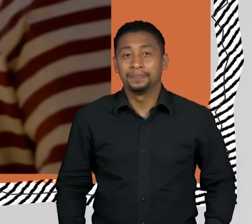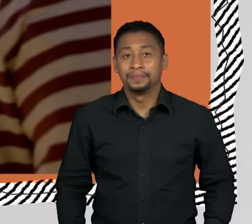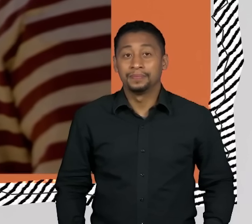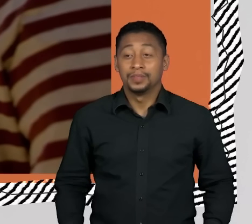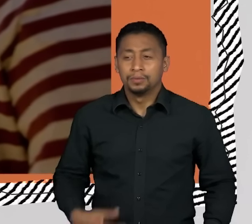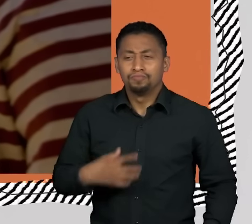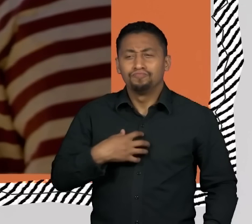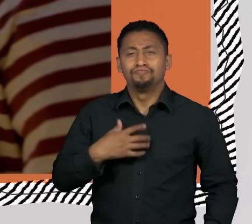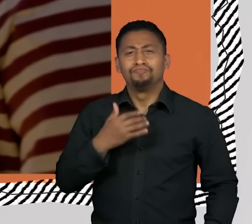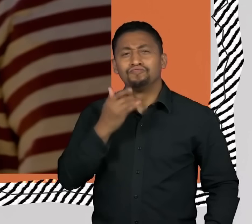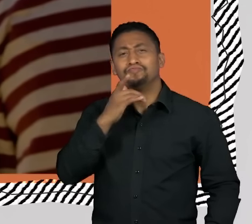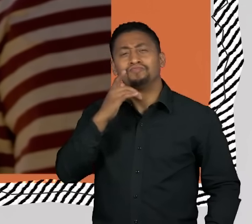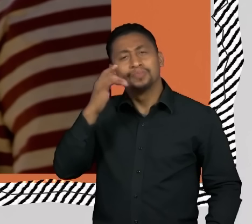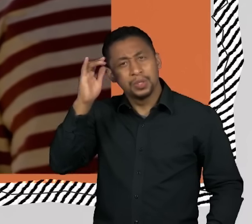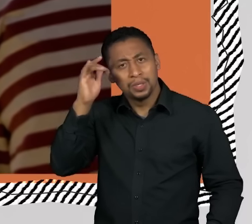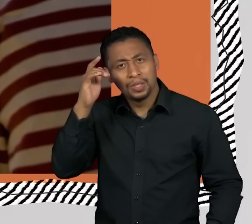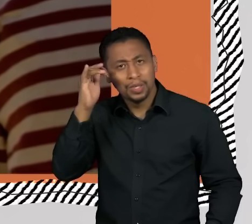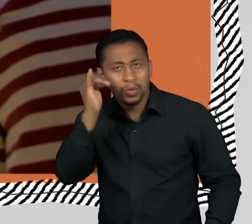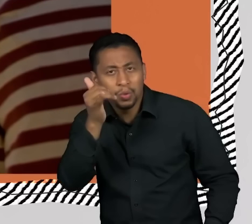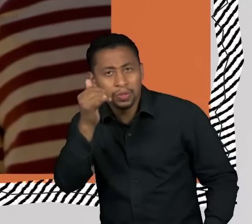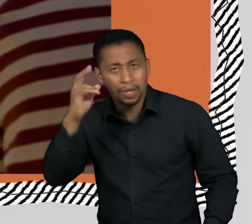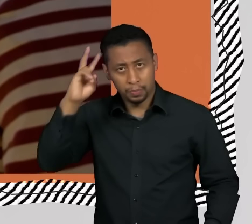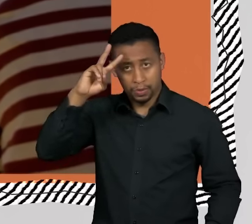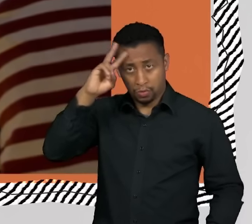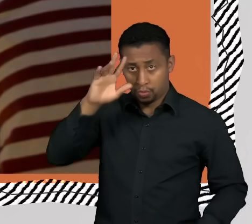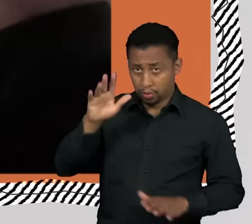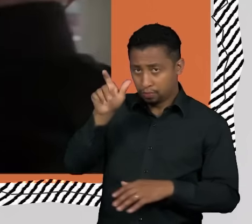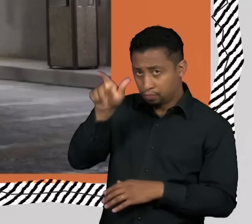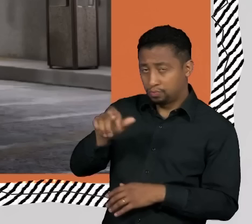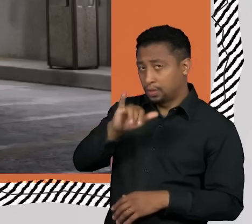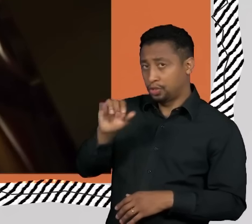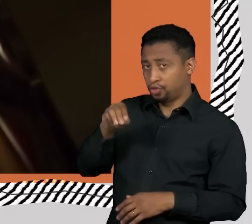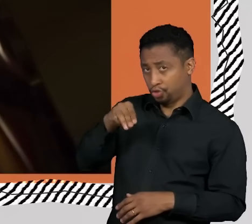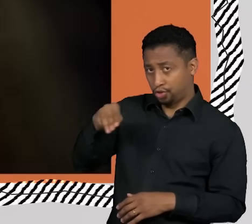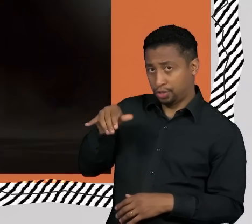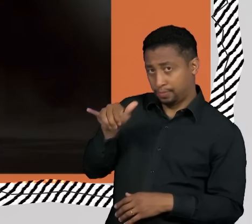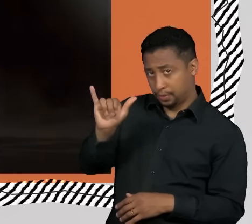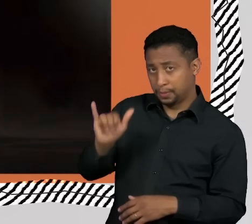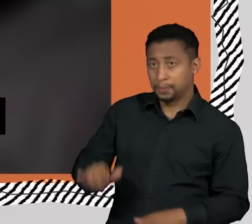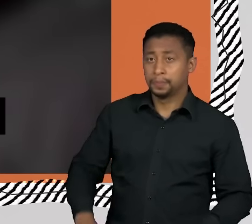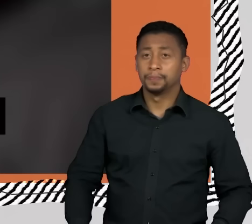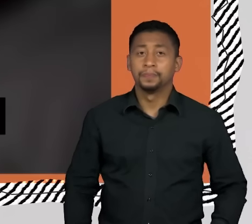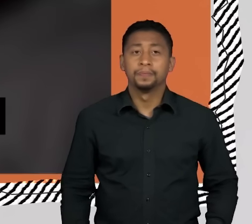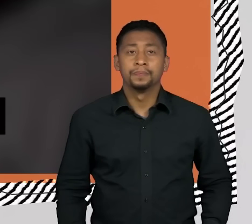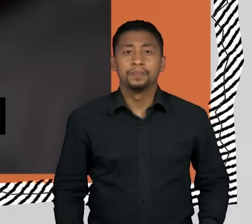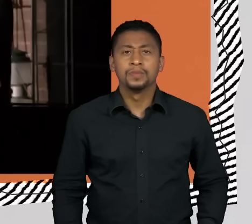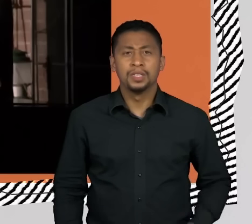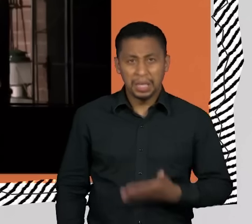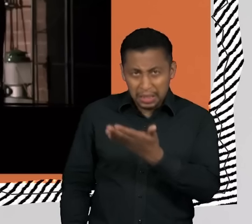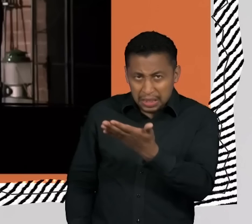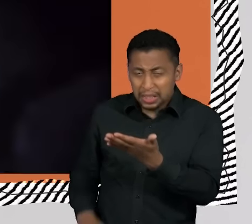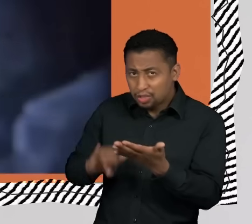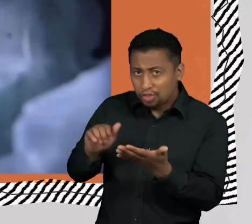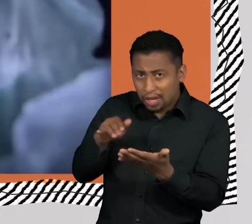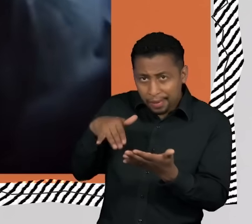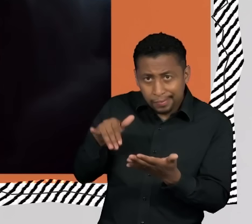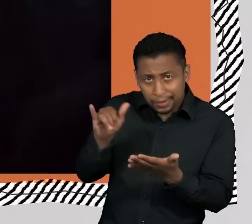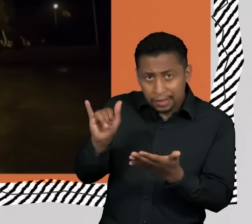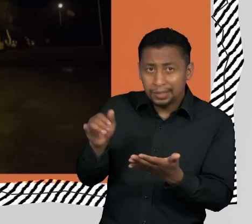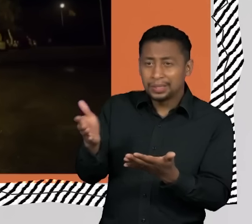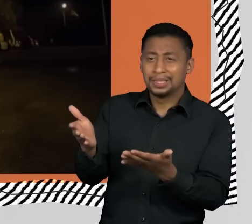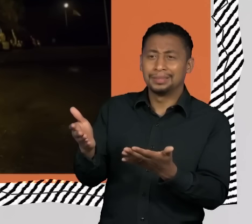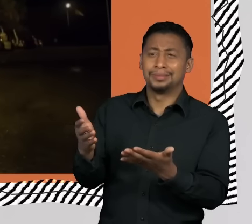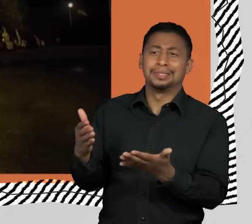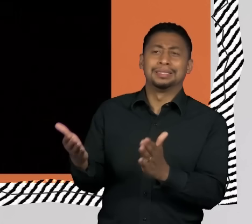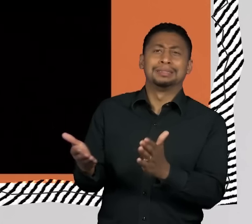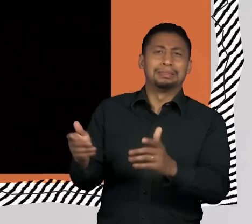guy. They called him Slippin' Jimmy. Slippin' Jimmy with a law degree? I'm on the up and up. From here